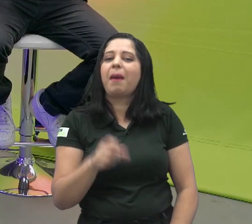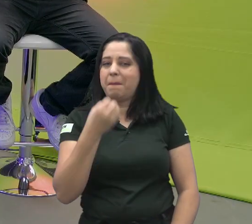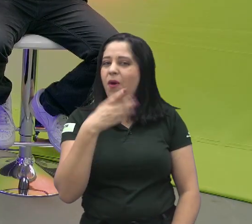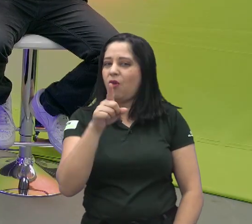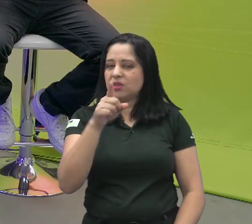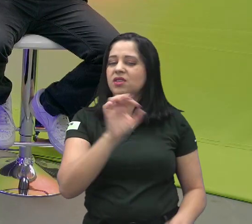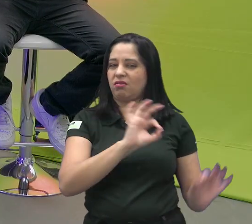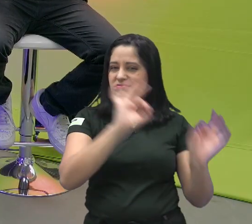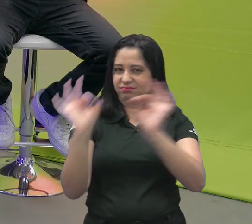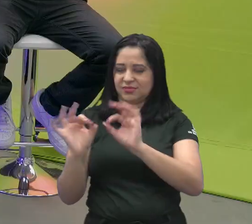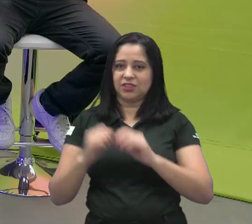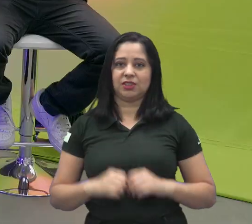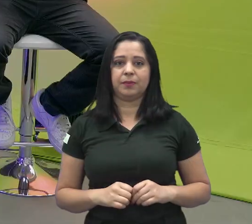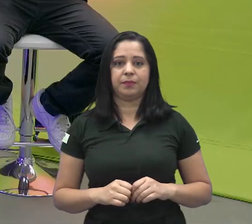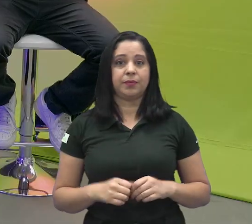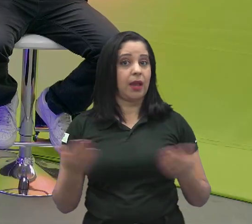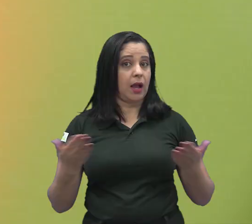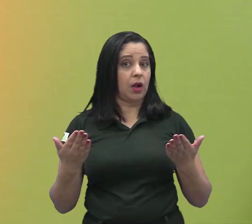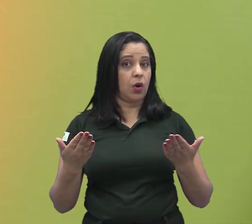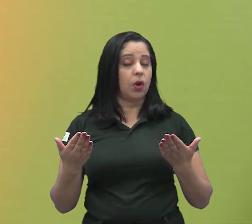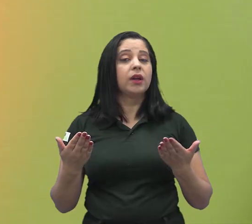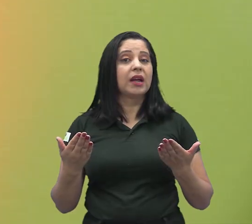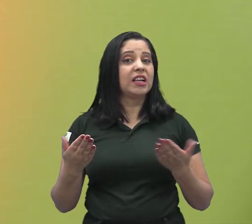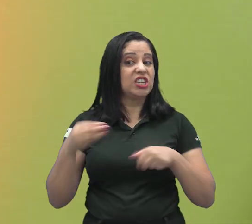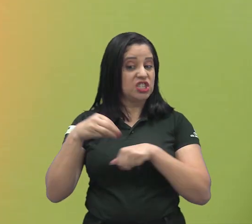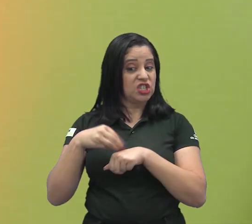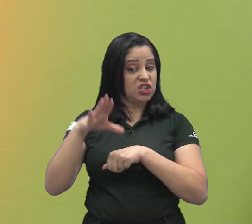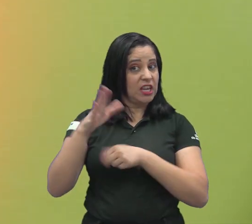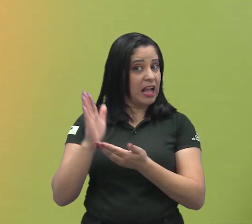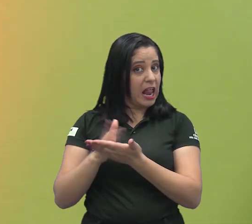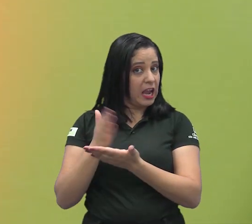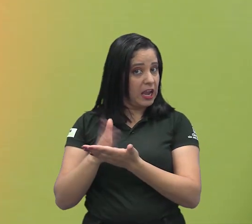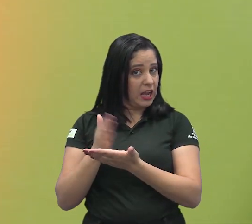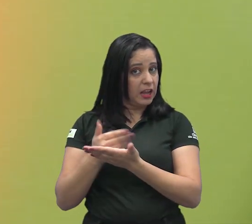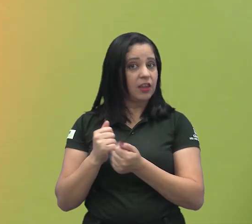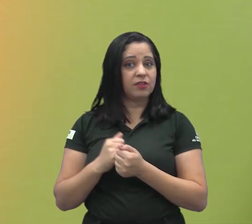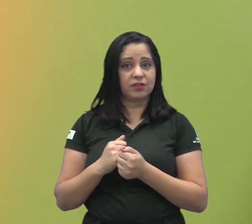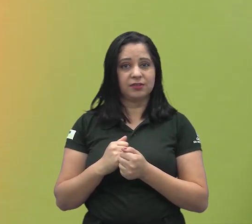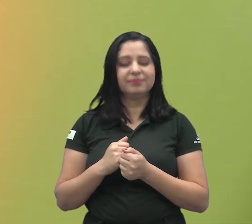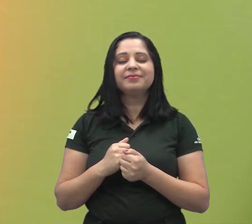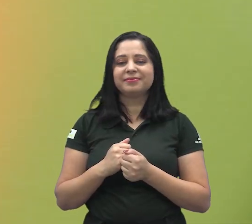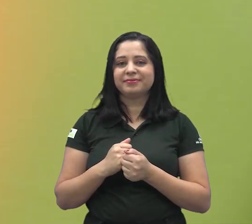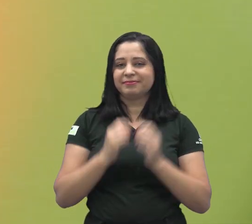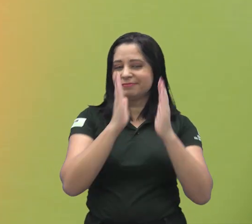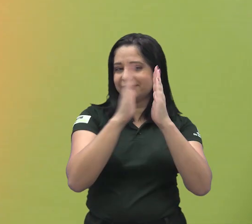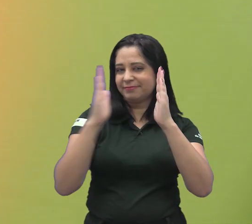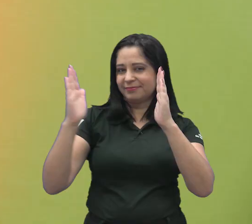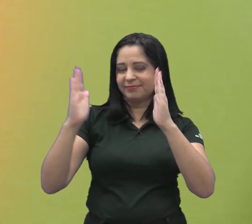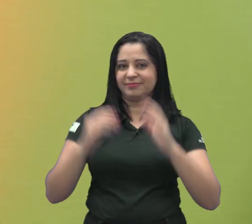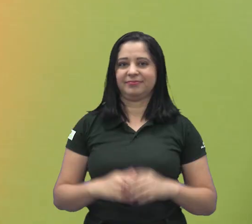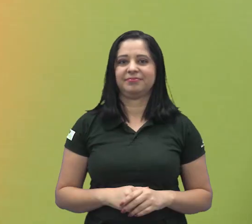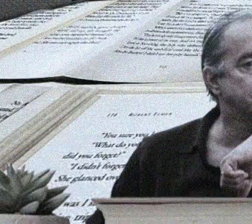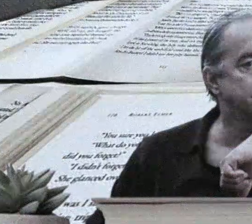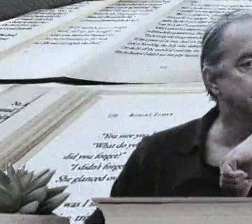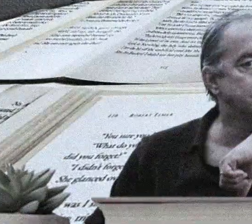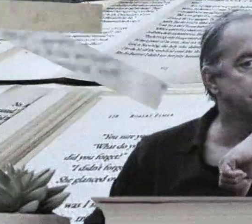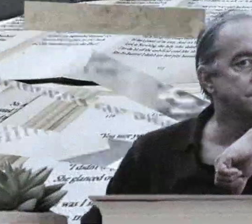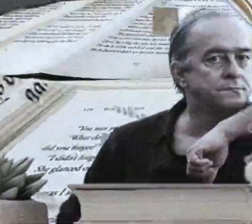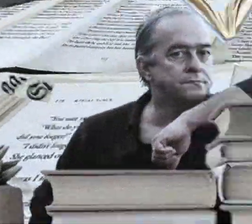Então, vale a pena ver esse filme. Vamos seguir no nosso programa, que agora ainda tem dica de livro no nosso quadro Tem na